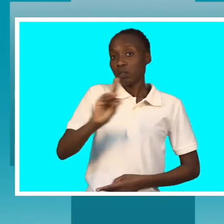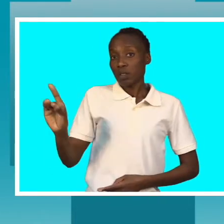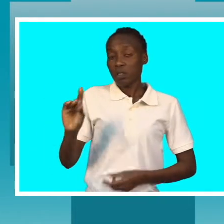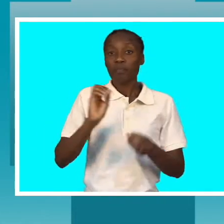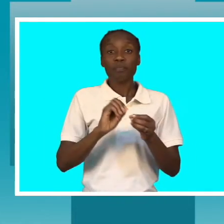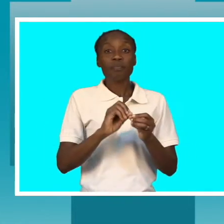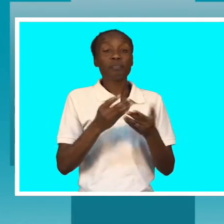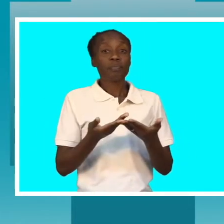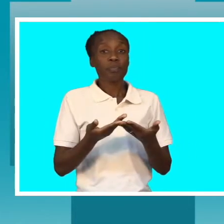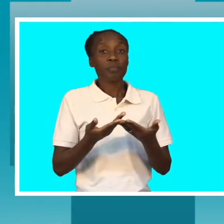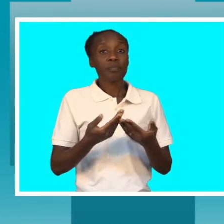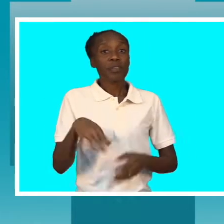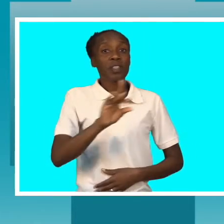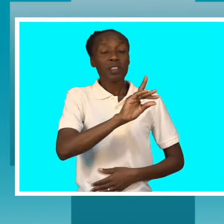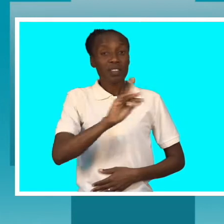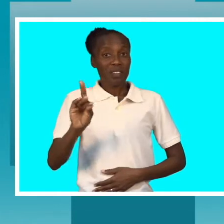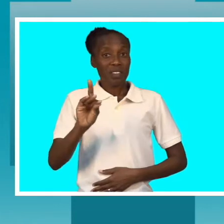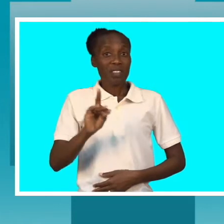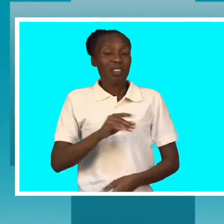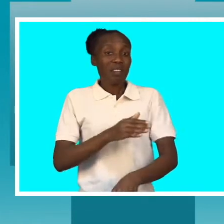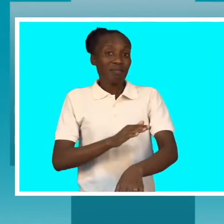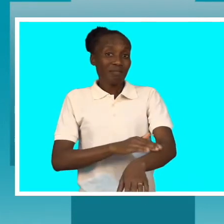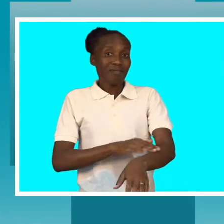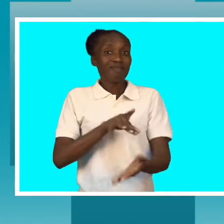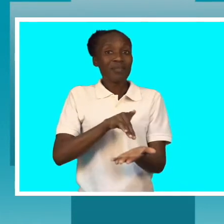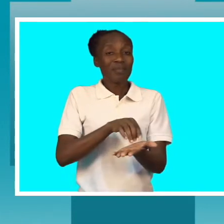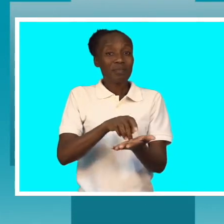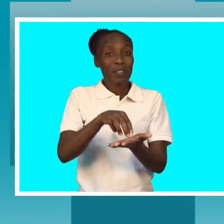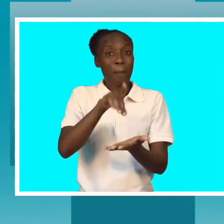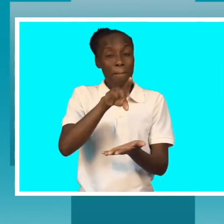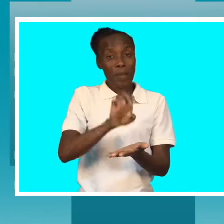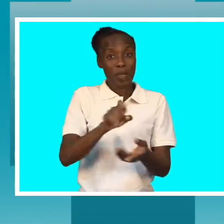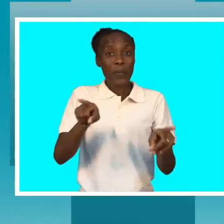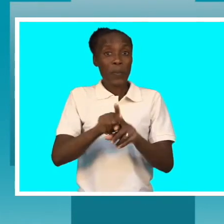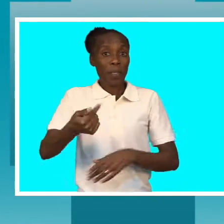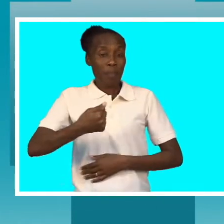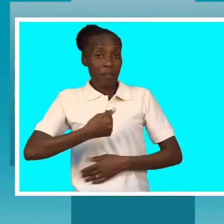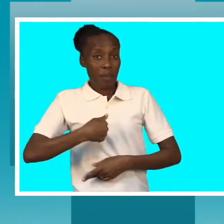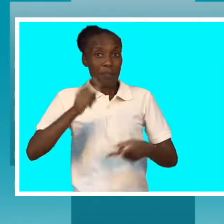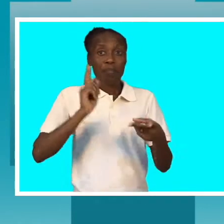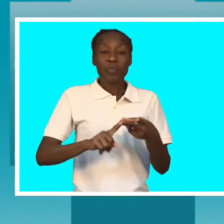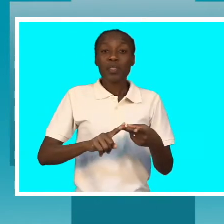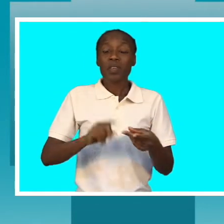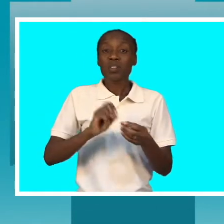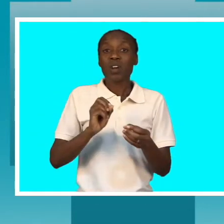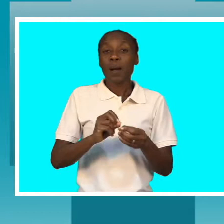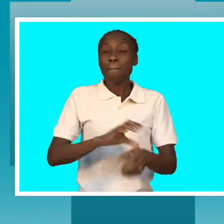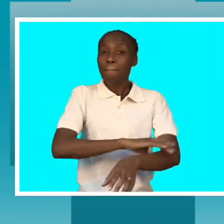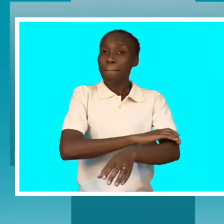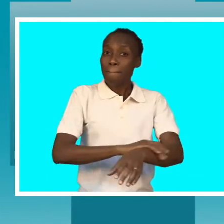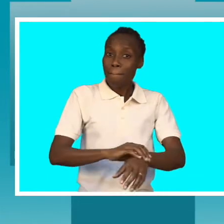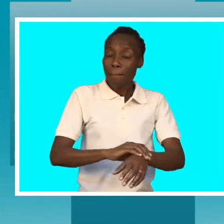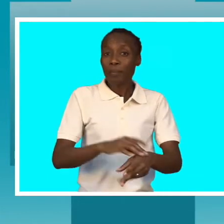tem deficiente de bem como eu, mas meu mal, minha